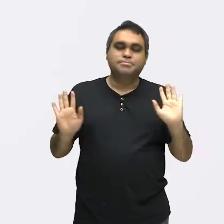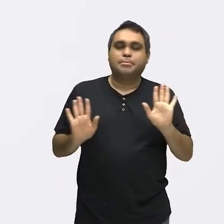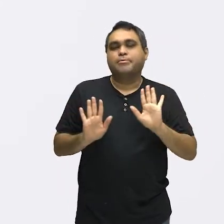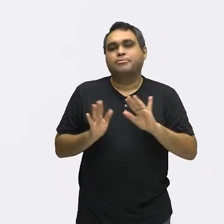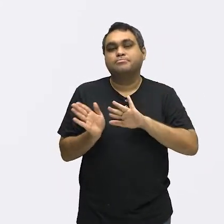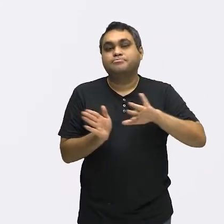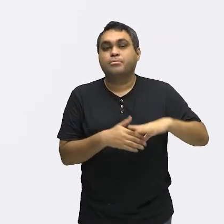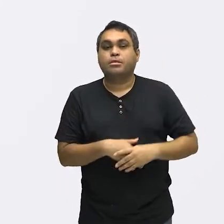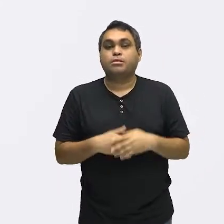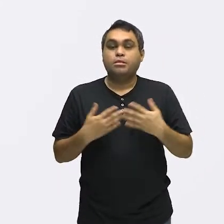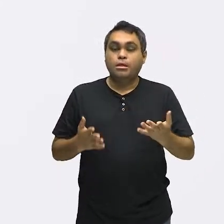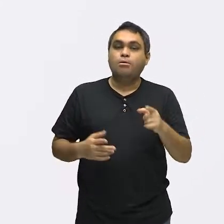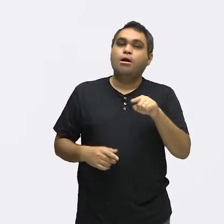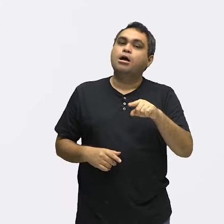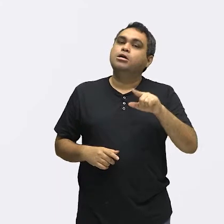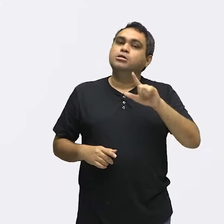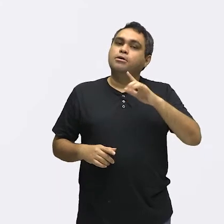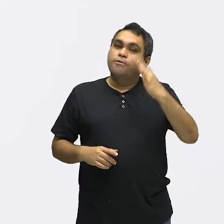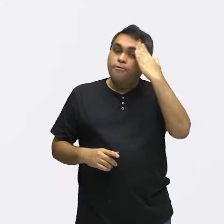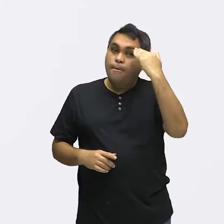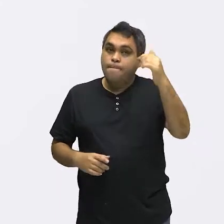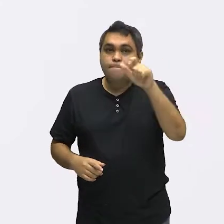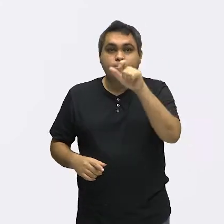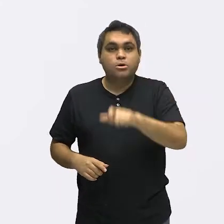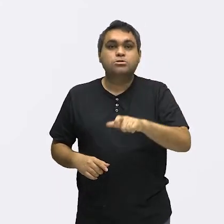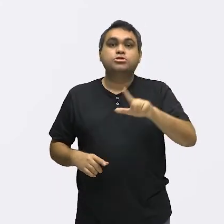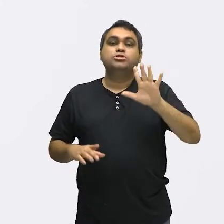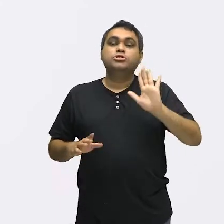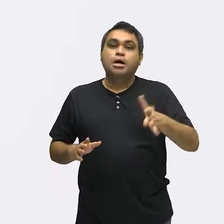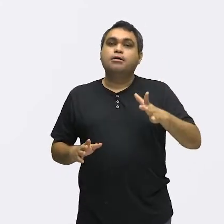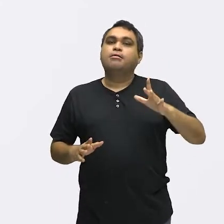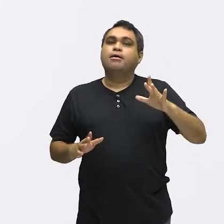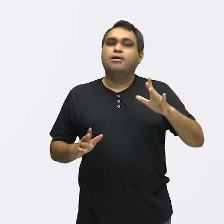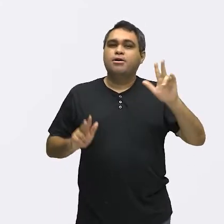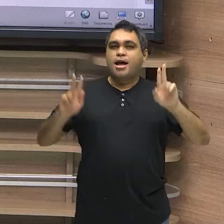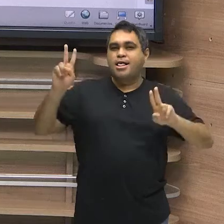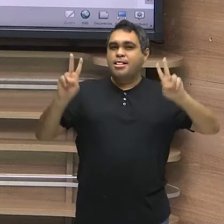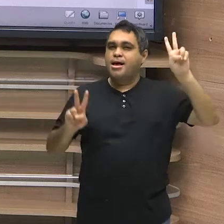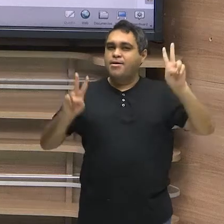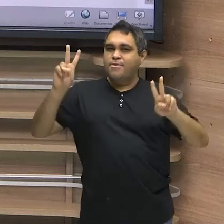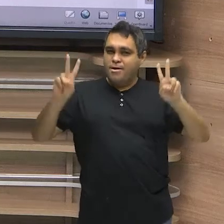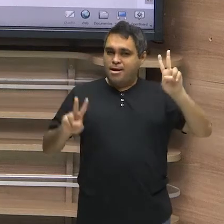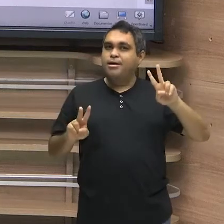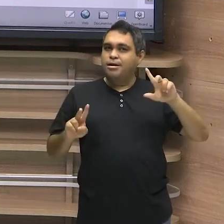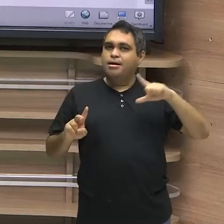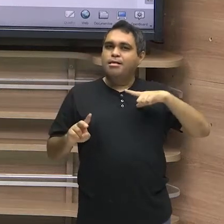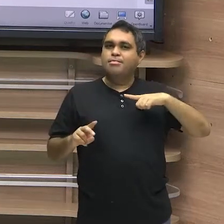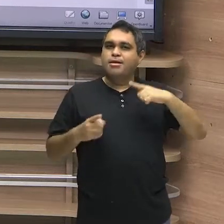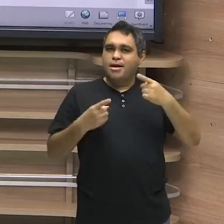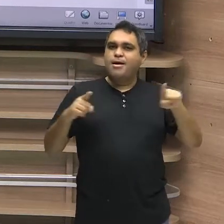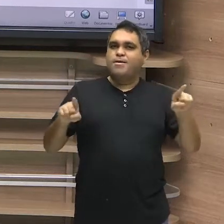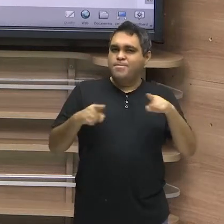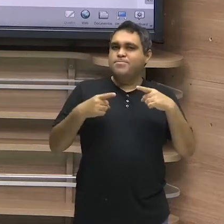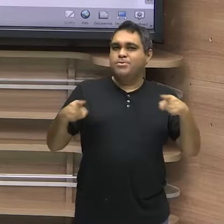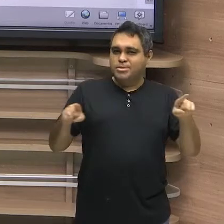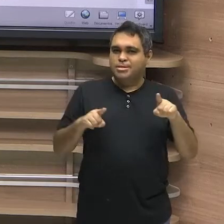até música no Brasil aqui. Na época do carnaval em Salvador, eles cantavam, ouvi dizer que Babilônia é